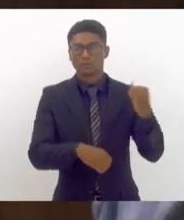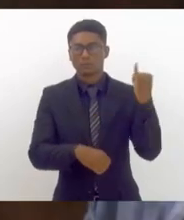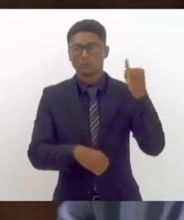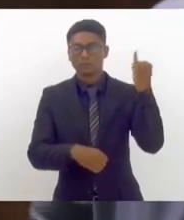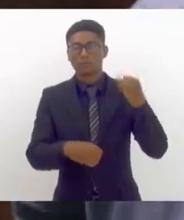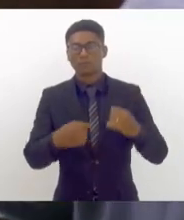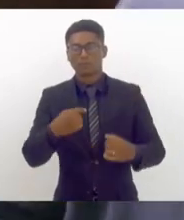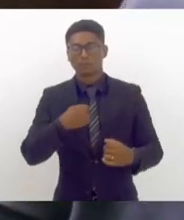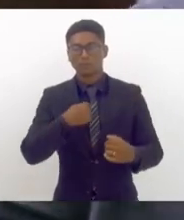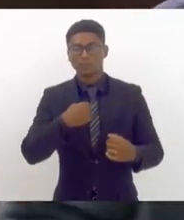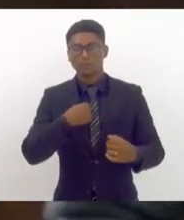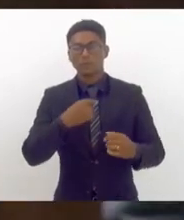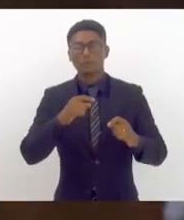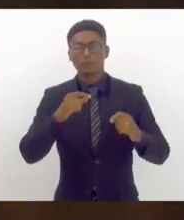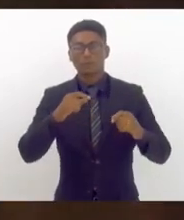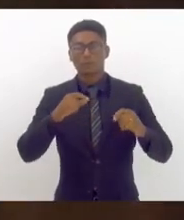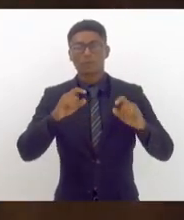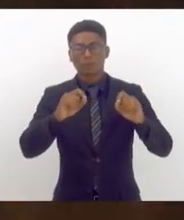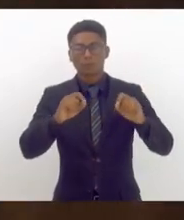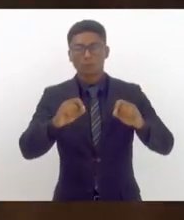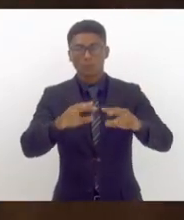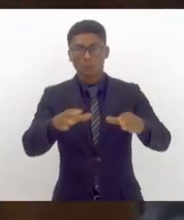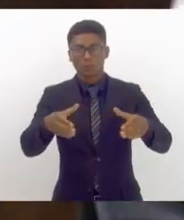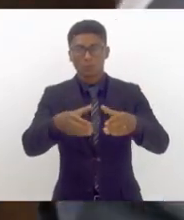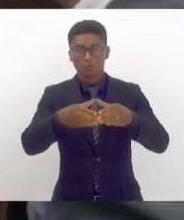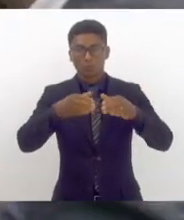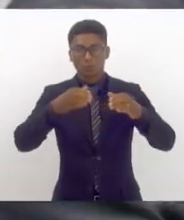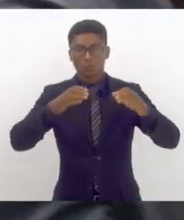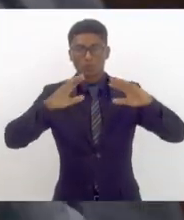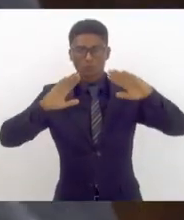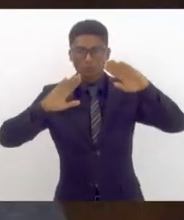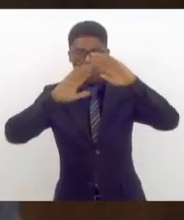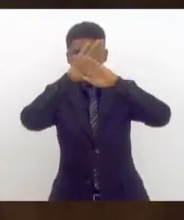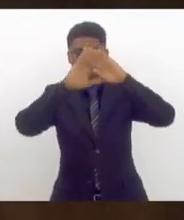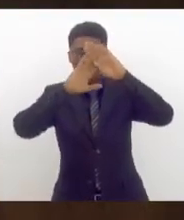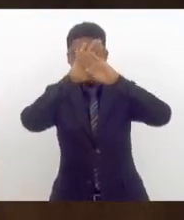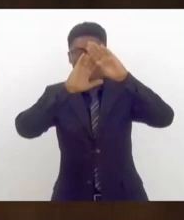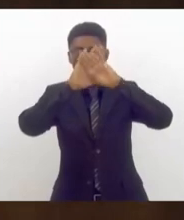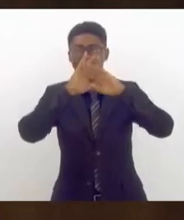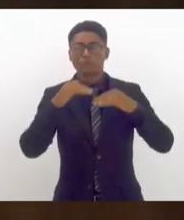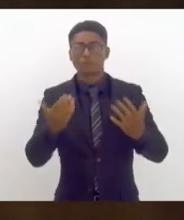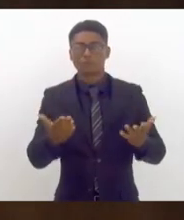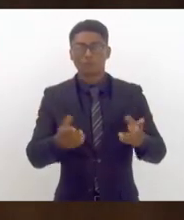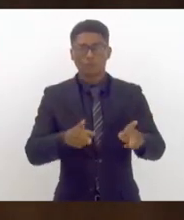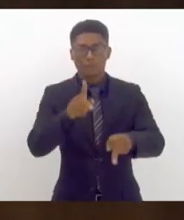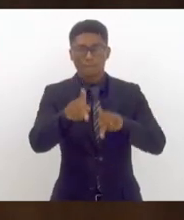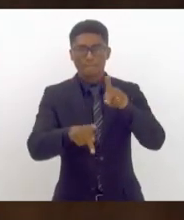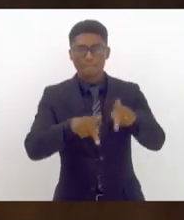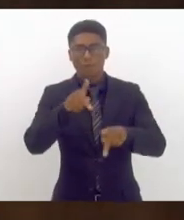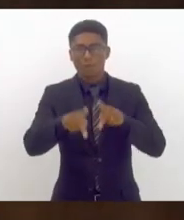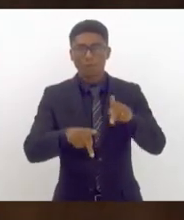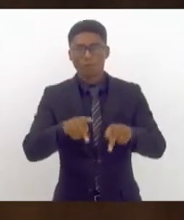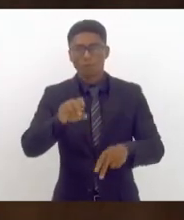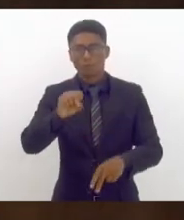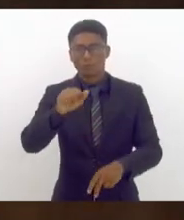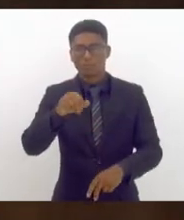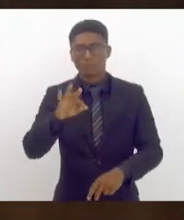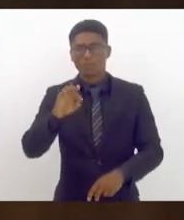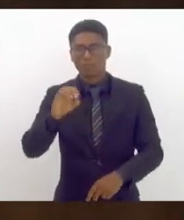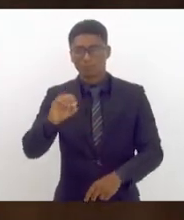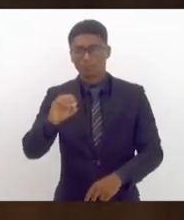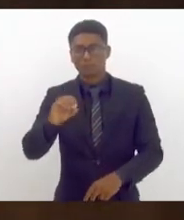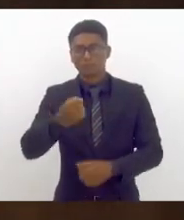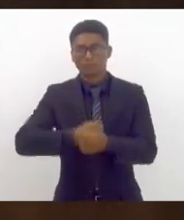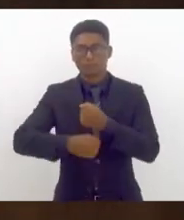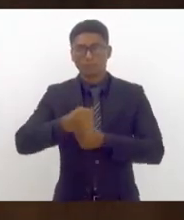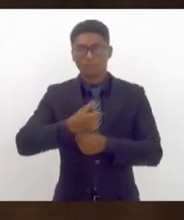bandista, faço parte do Povo do Santo contra a intolerância, um movimento que acontece em Petrópolis desde 2017, apesar